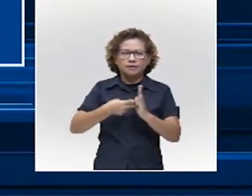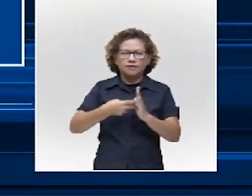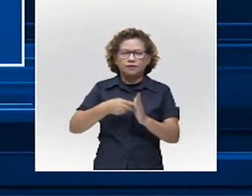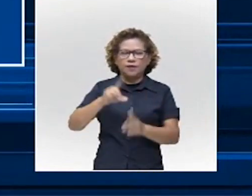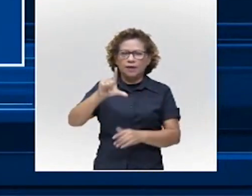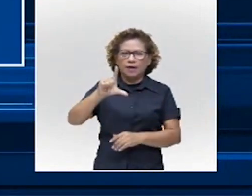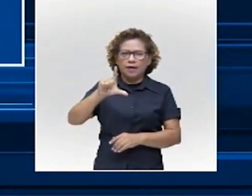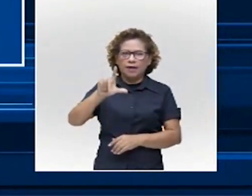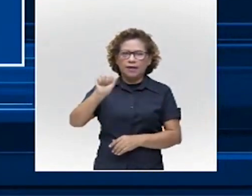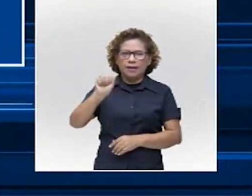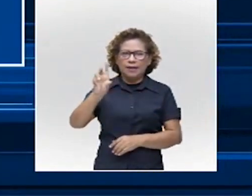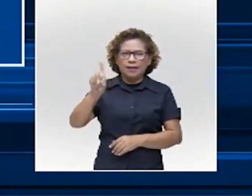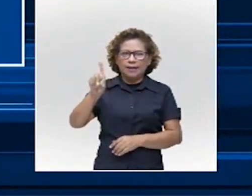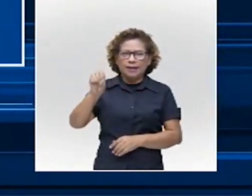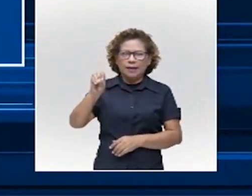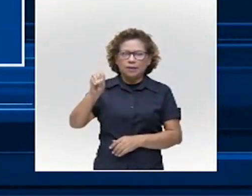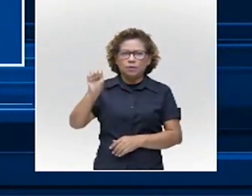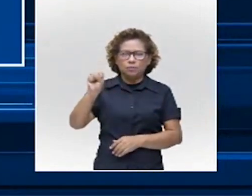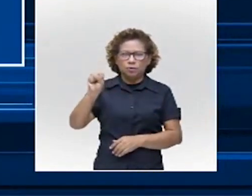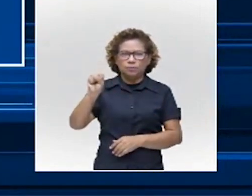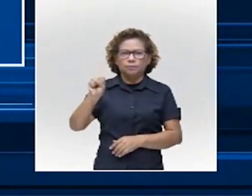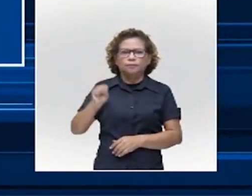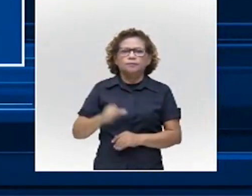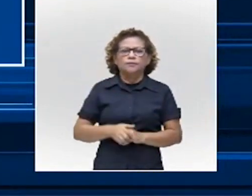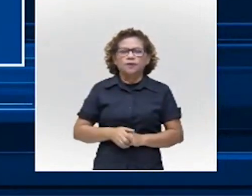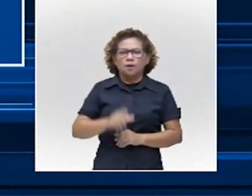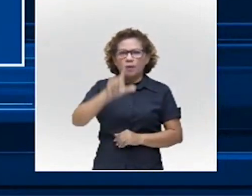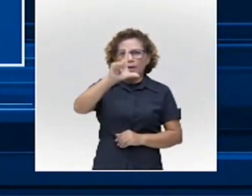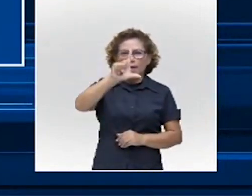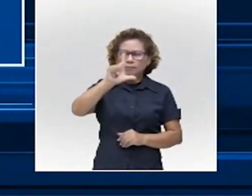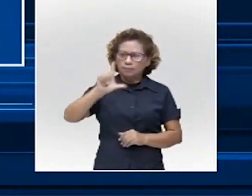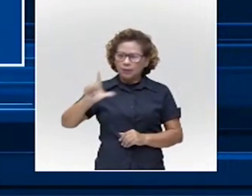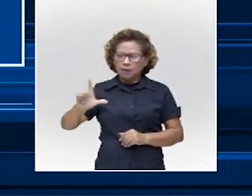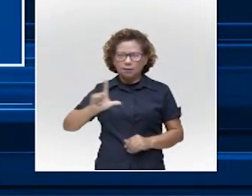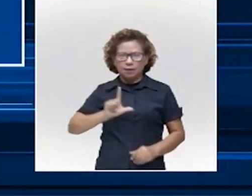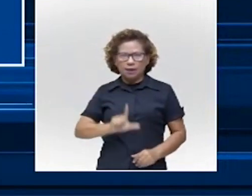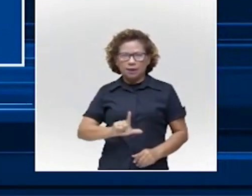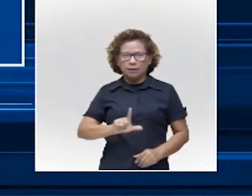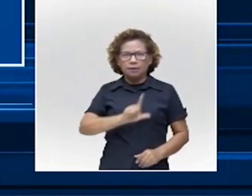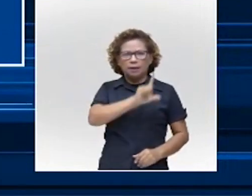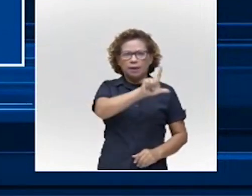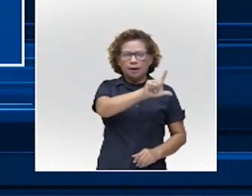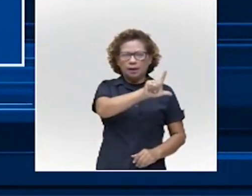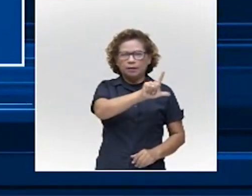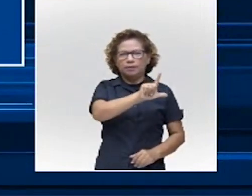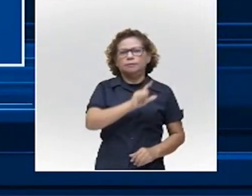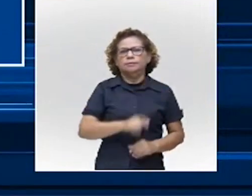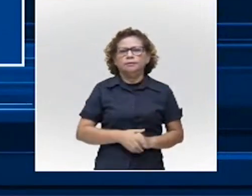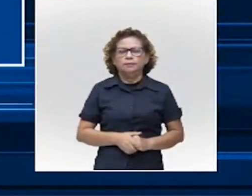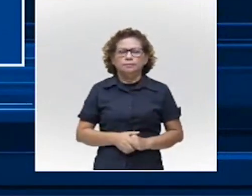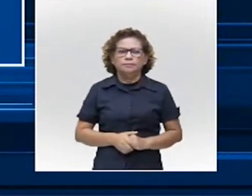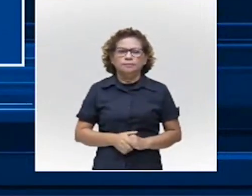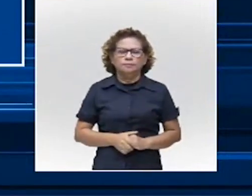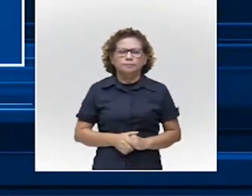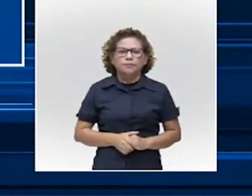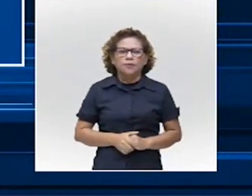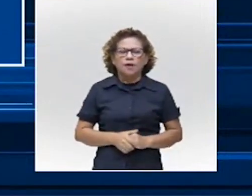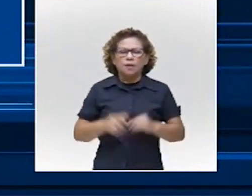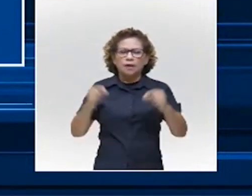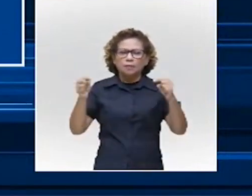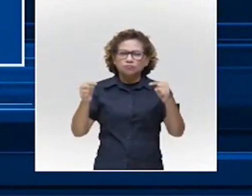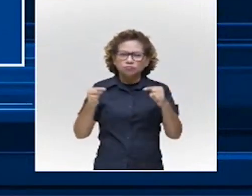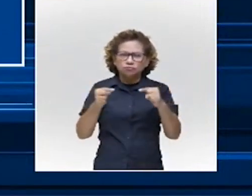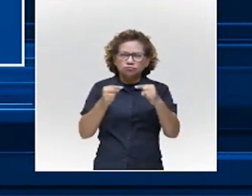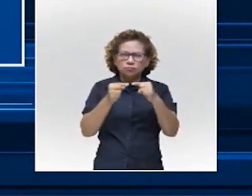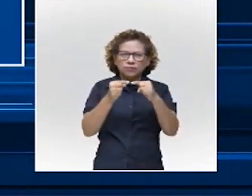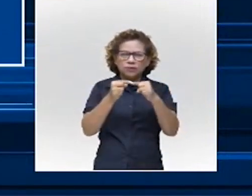temos a diagonal, que é esse segmento de reta em azul, que está ligando justamente os pontos A e